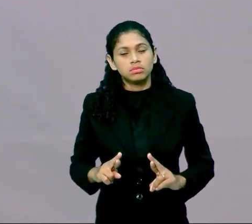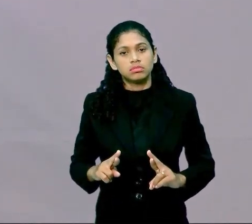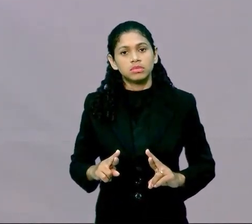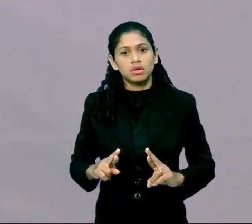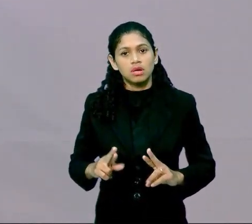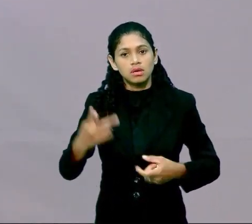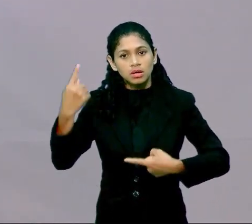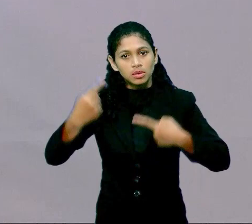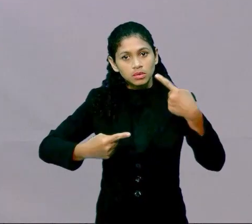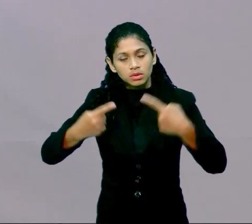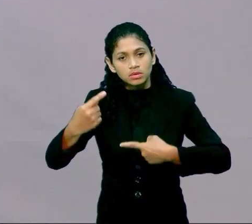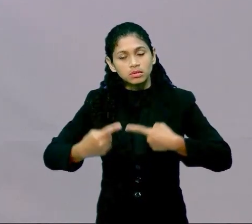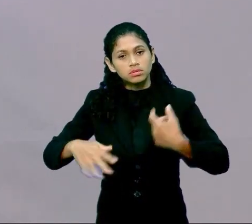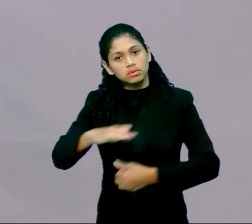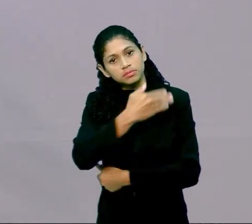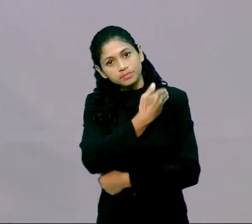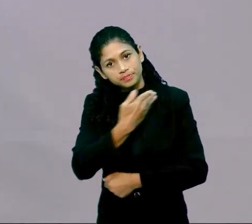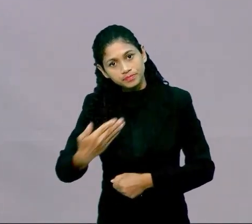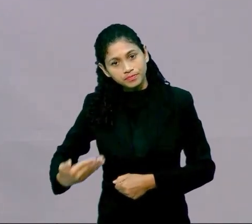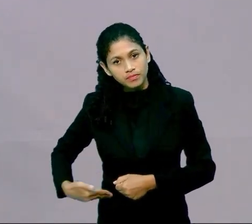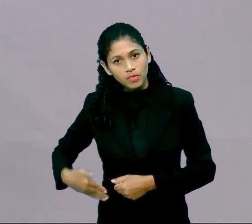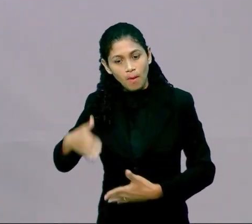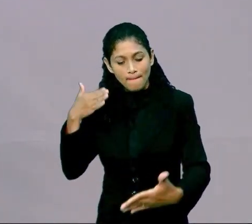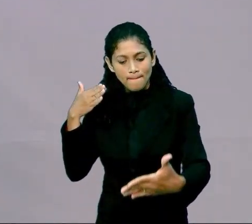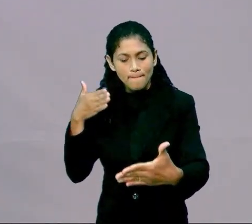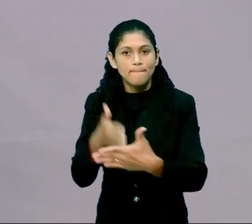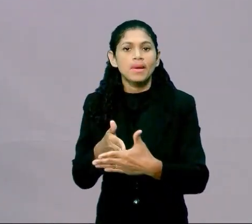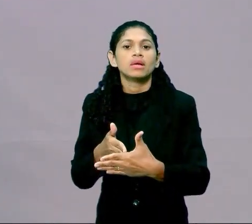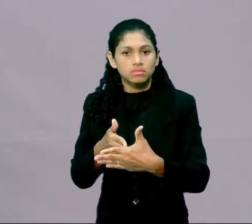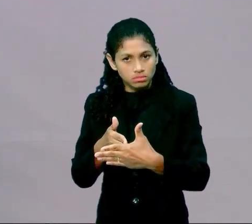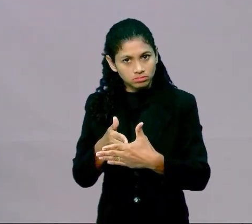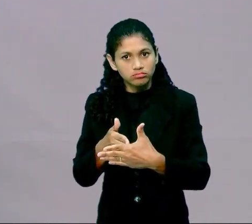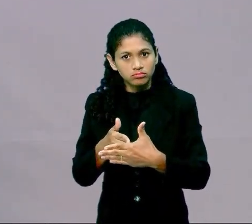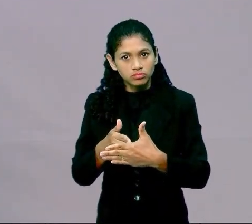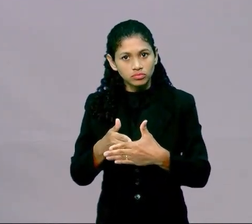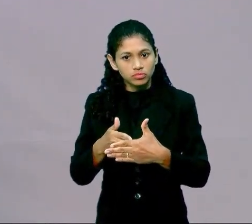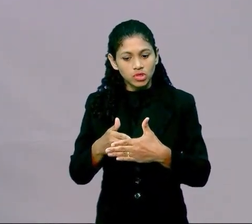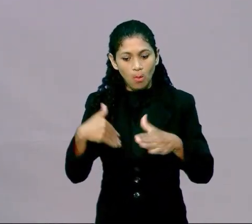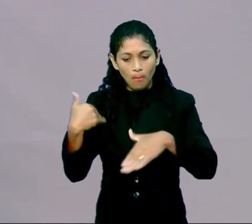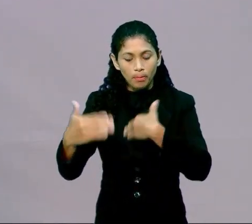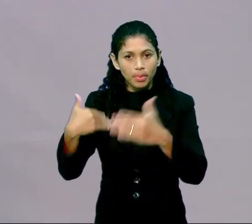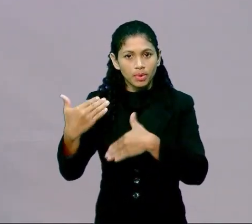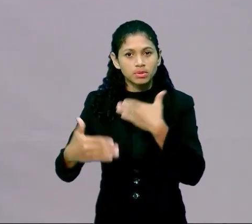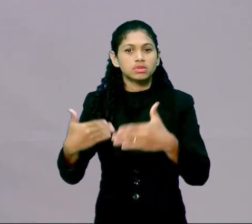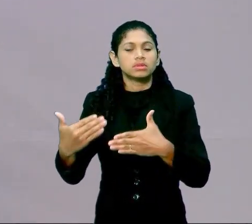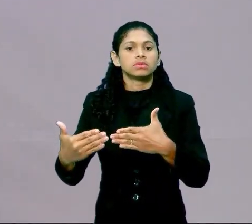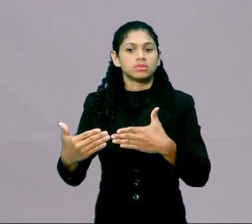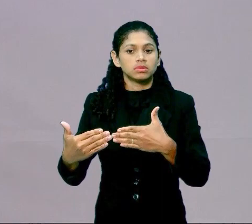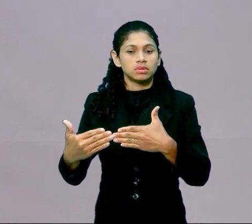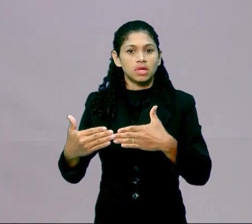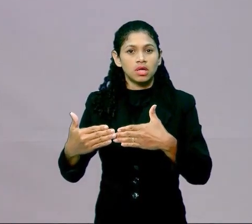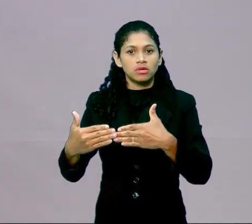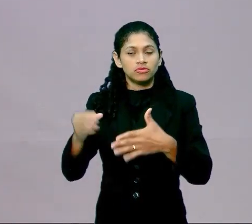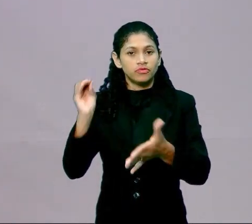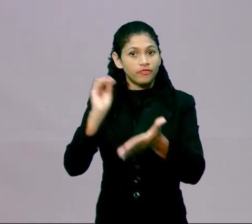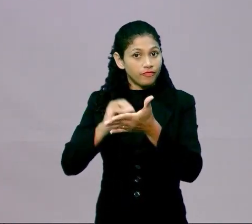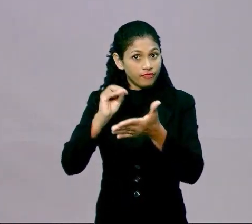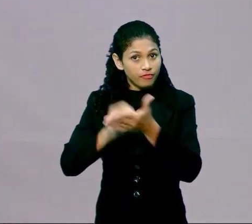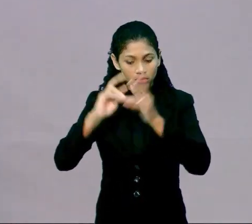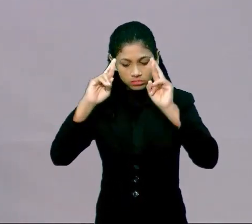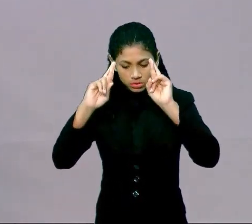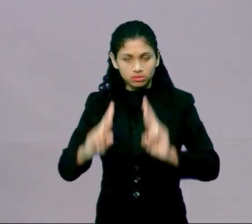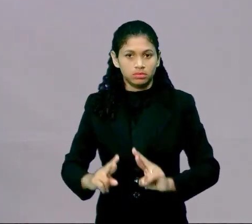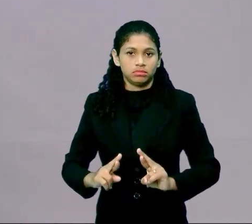que seja interrompido esse processo de violação. Conforme eu mencionei no início